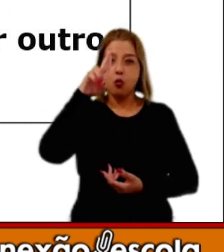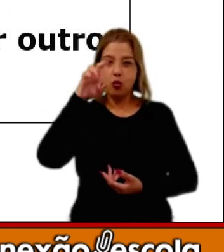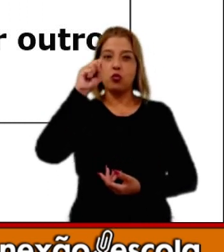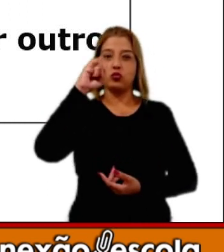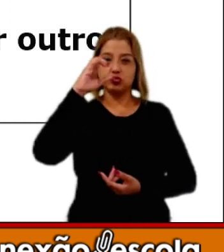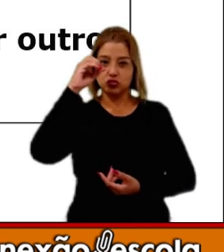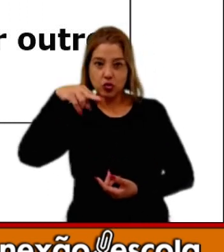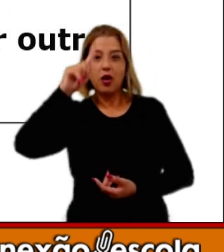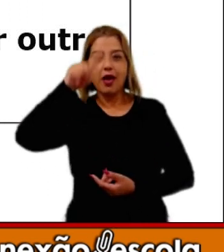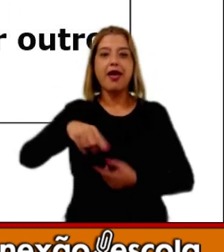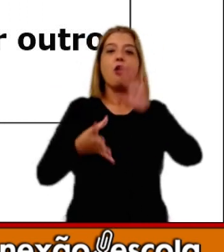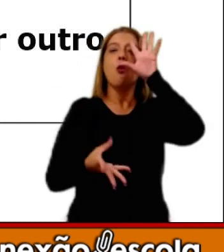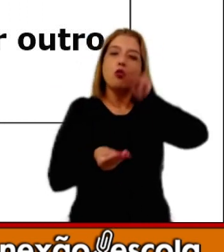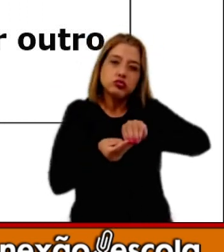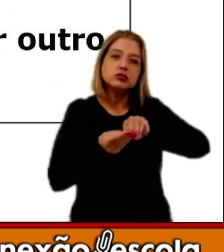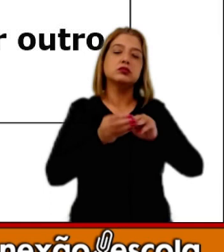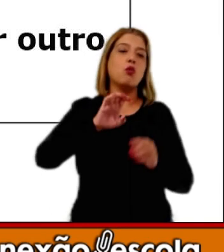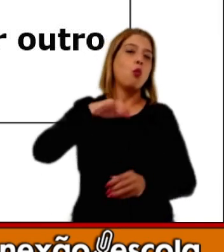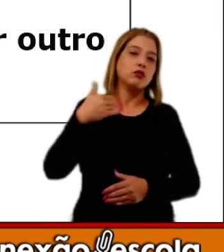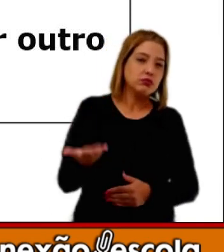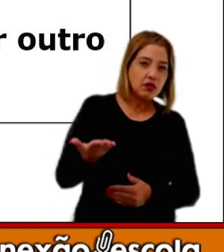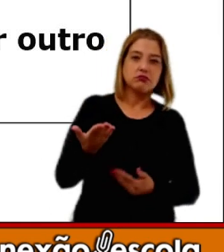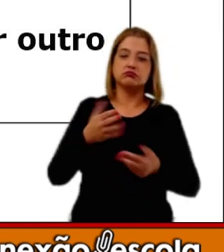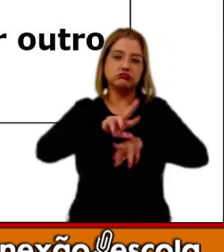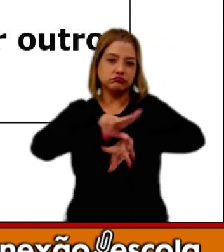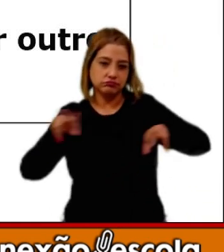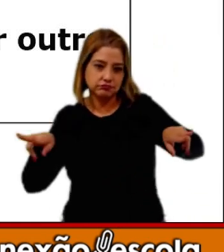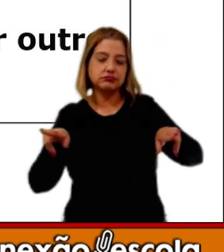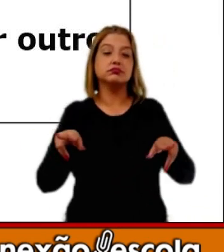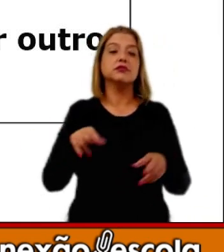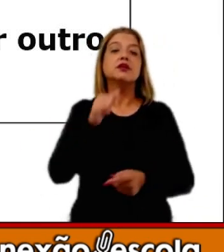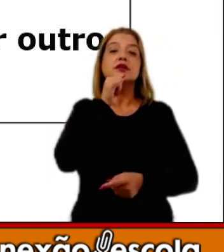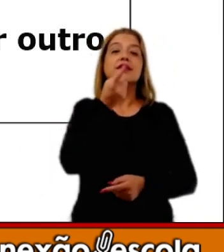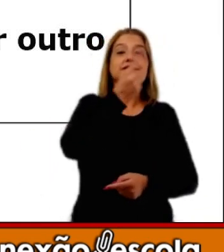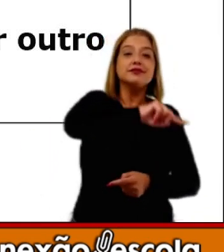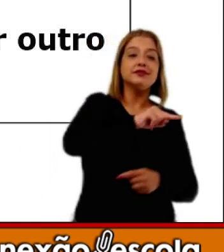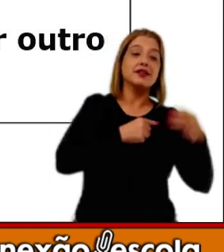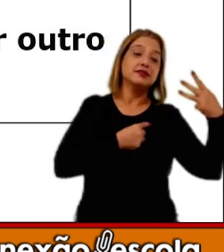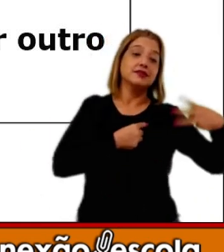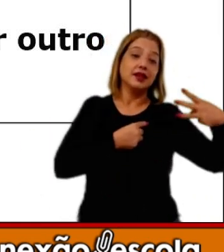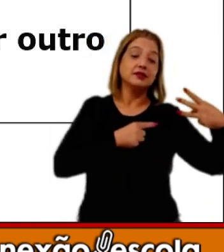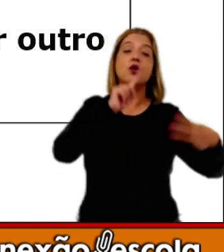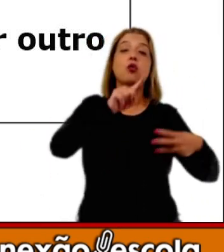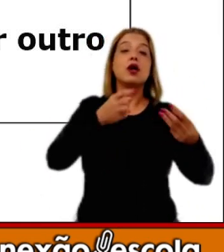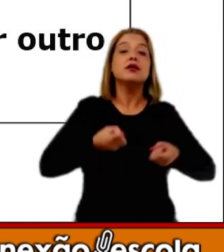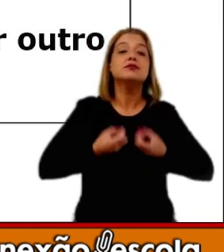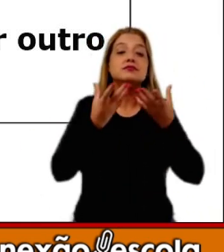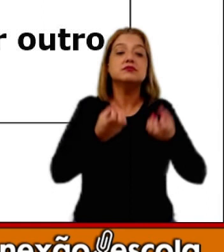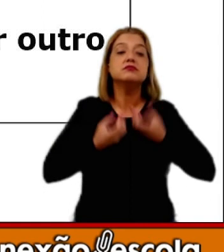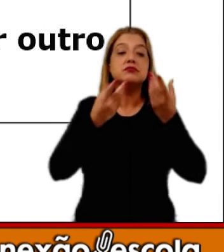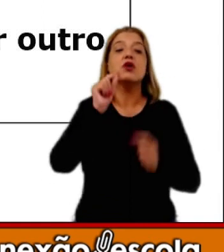então em terceiro. Lá o terceiro nas entre os press of transition para expressar